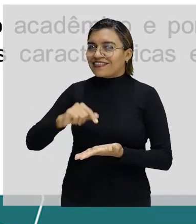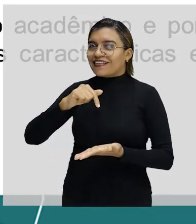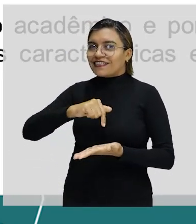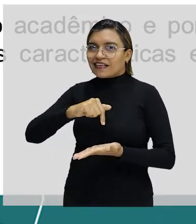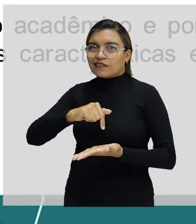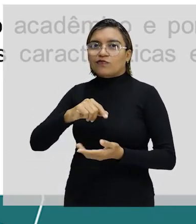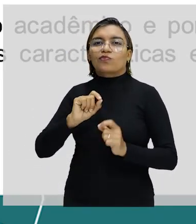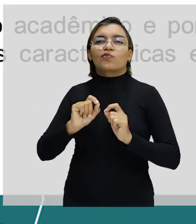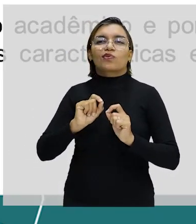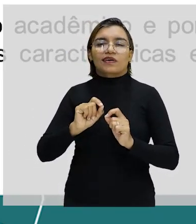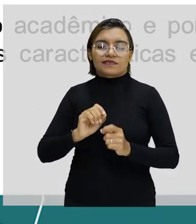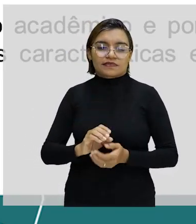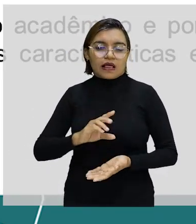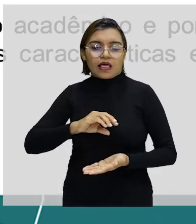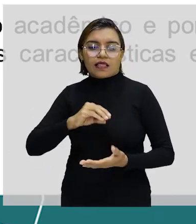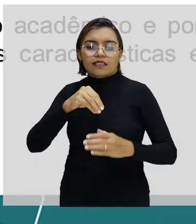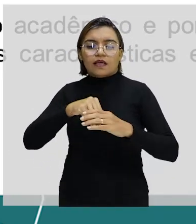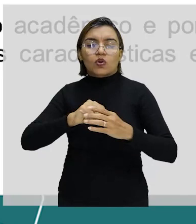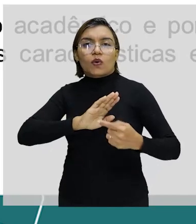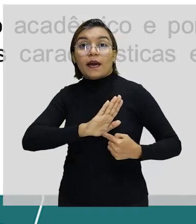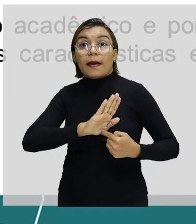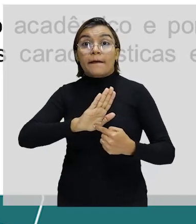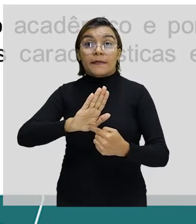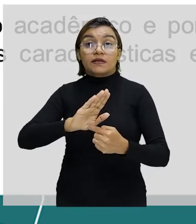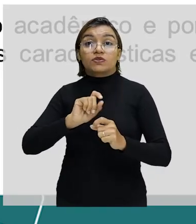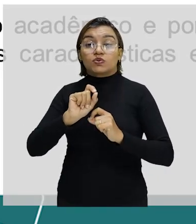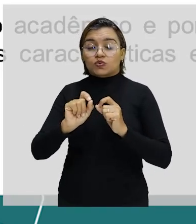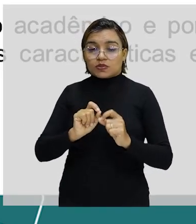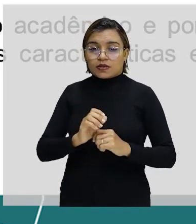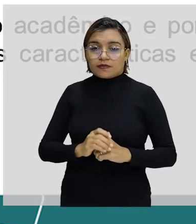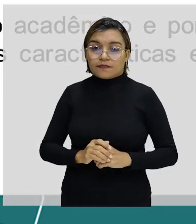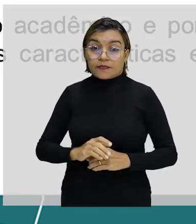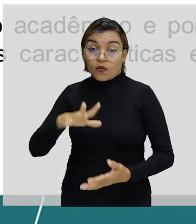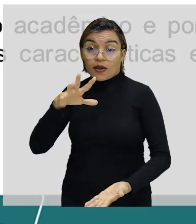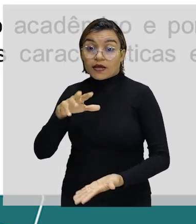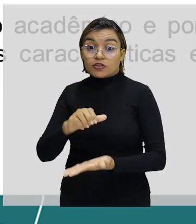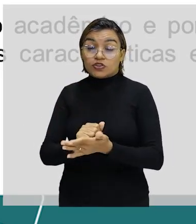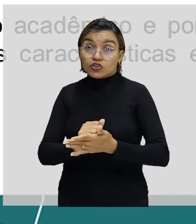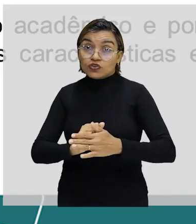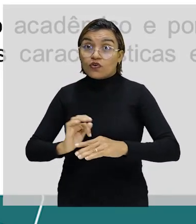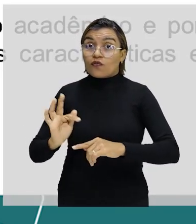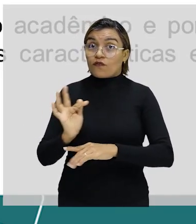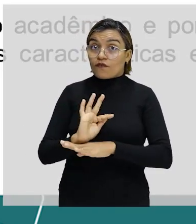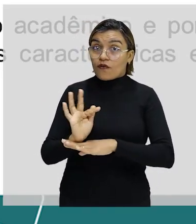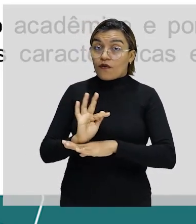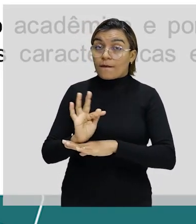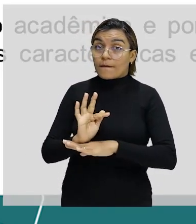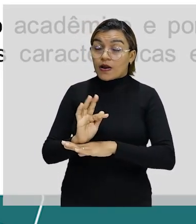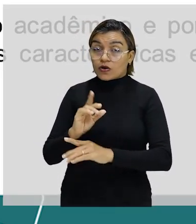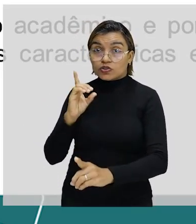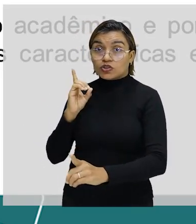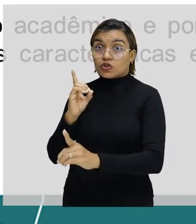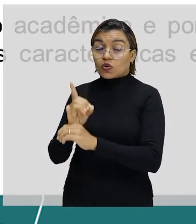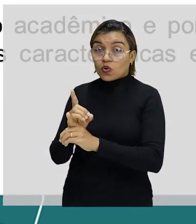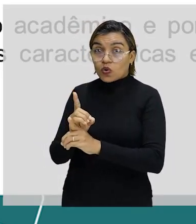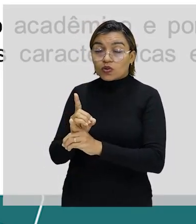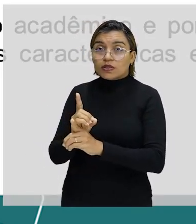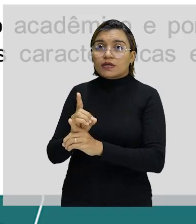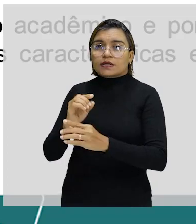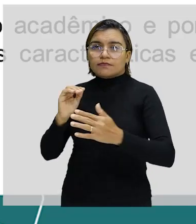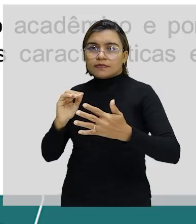compreende. Ela representa um registro formal de encontro e aponta as pessoas